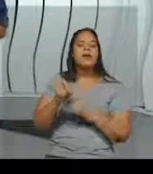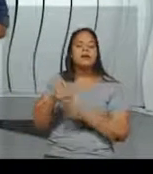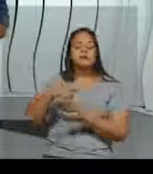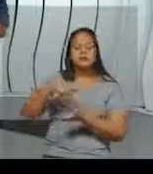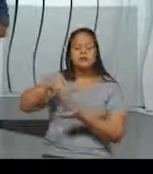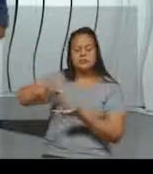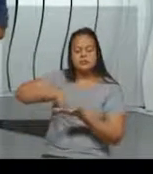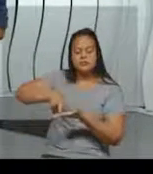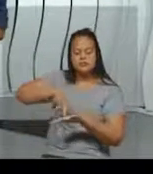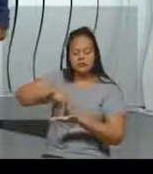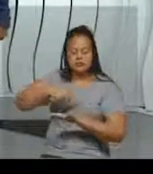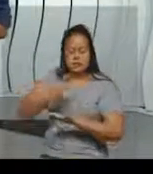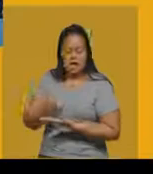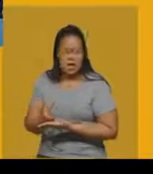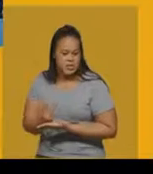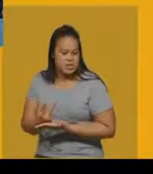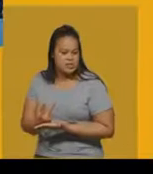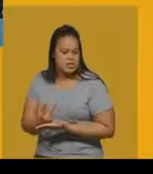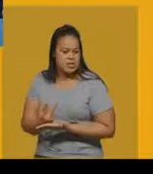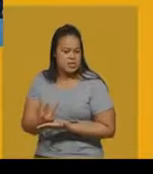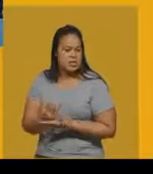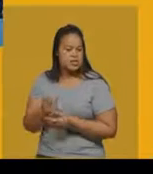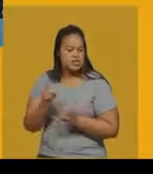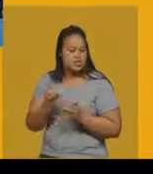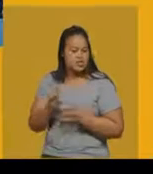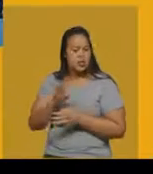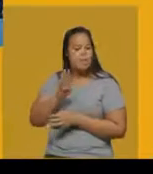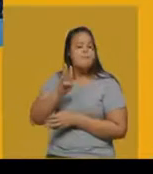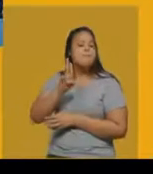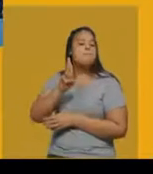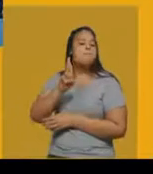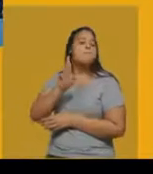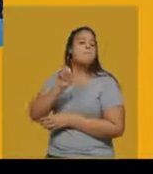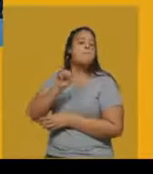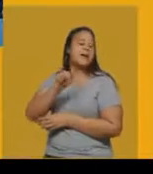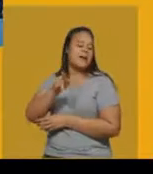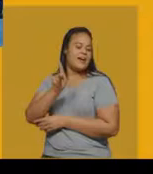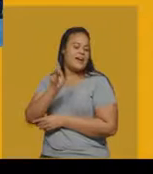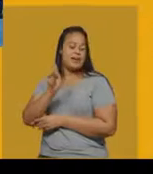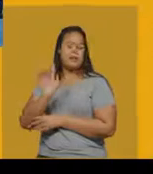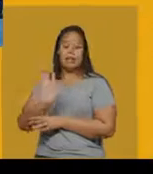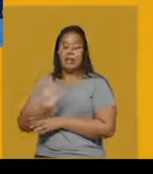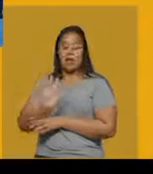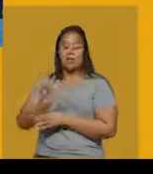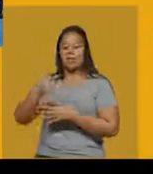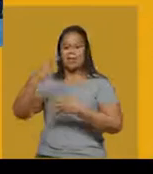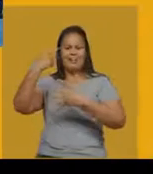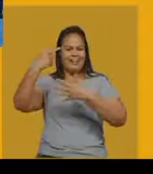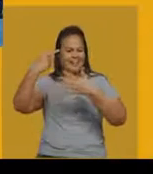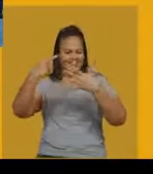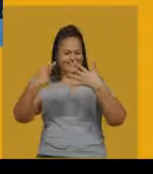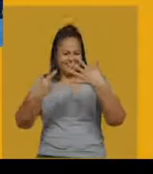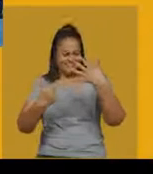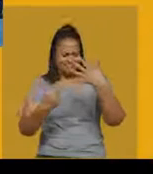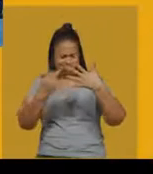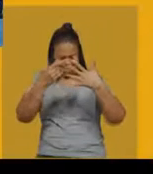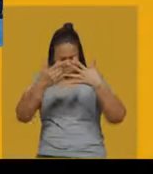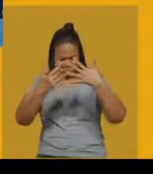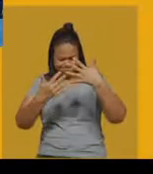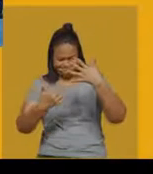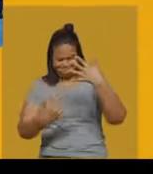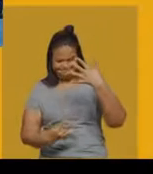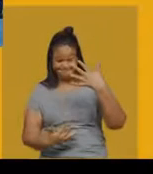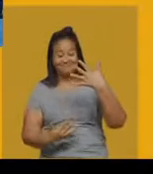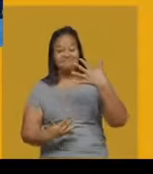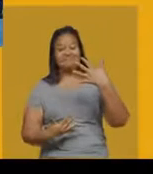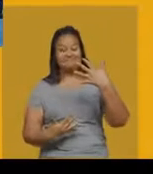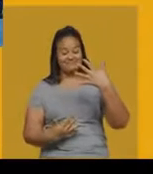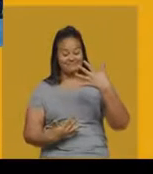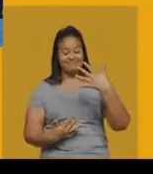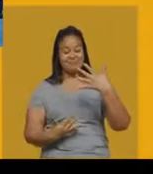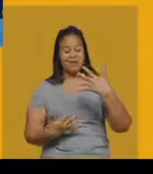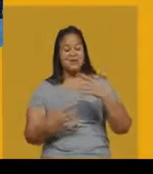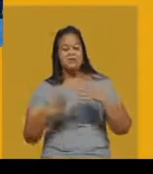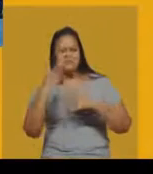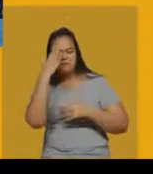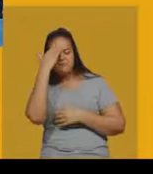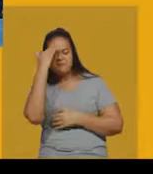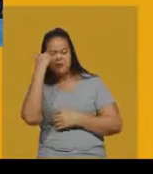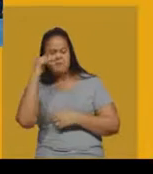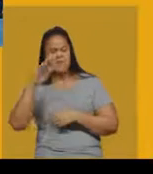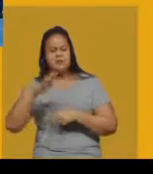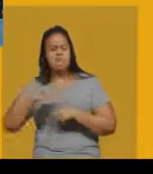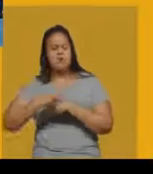apenas no break aqui que a gente vê nessa imagem, tá? Que é esse que é o mais popular, das